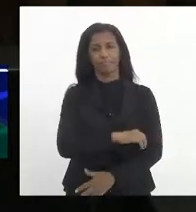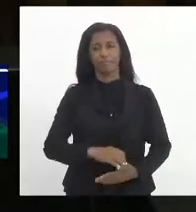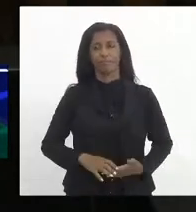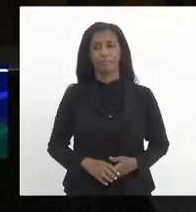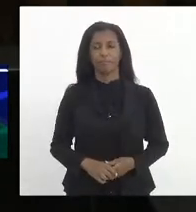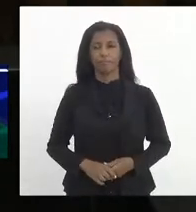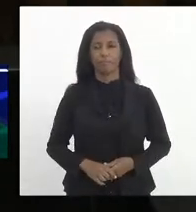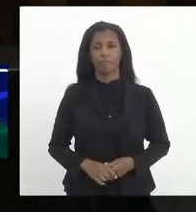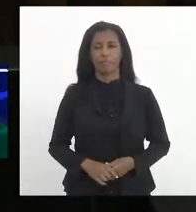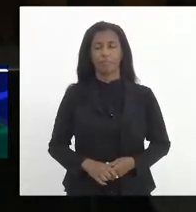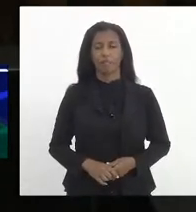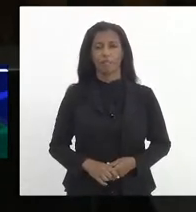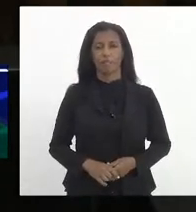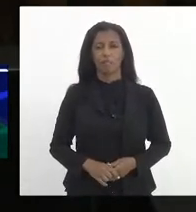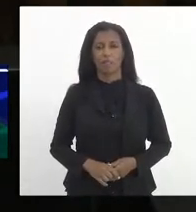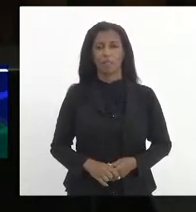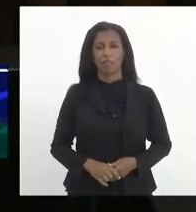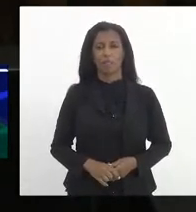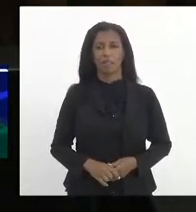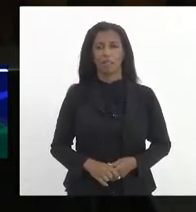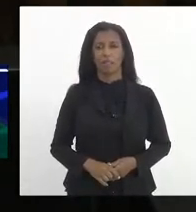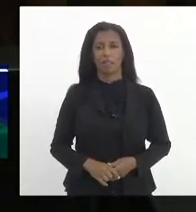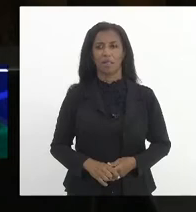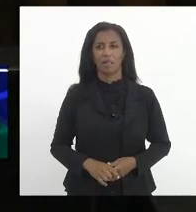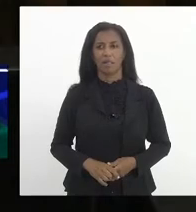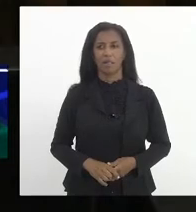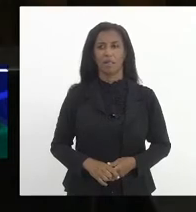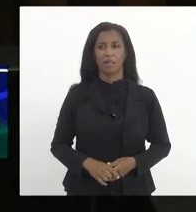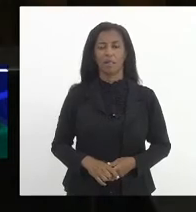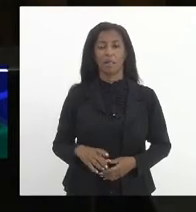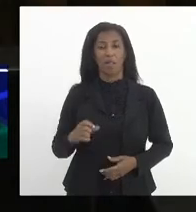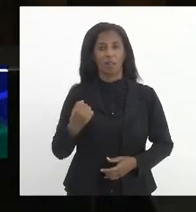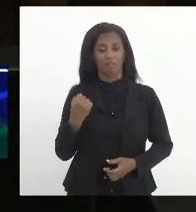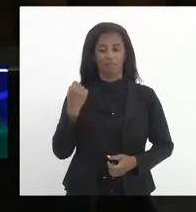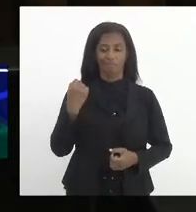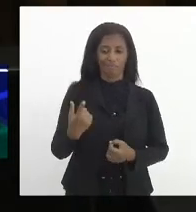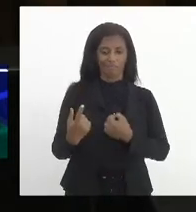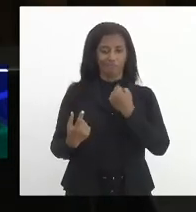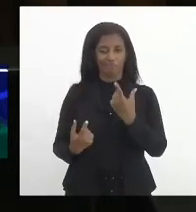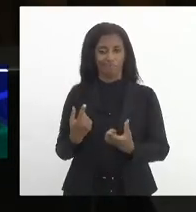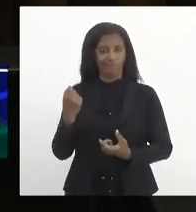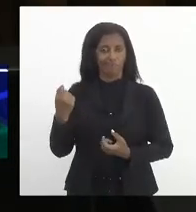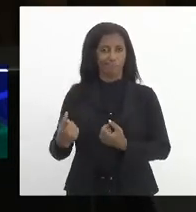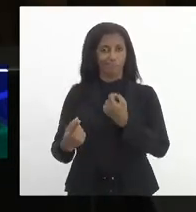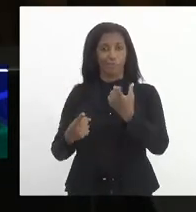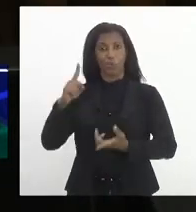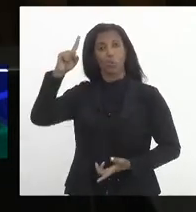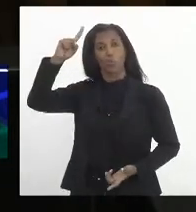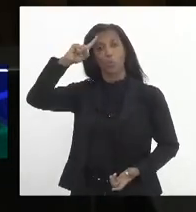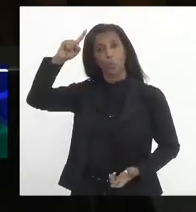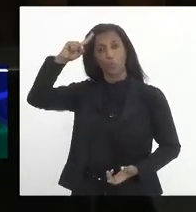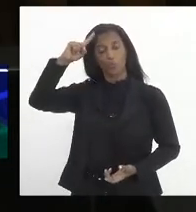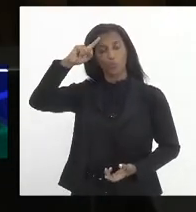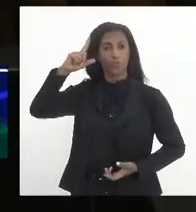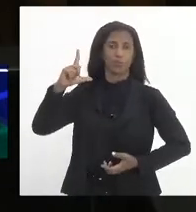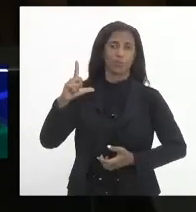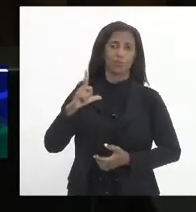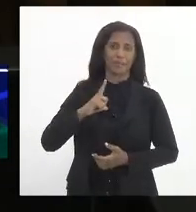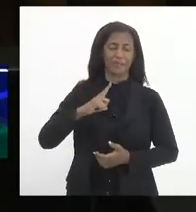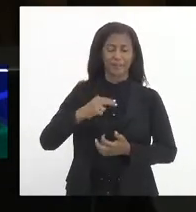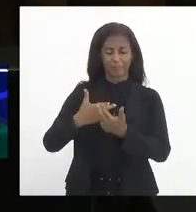que dia sim que sa outro também tem fotos